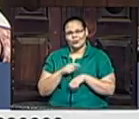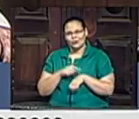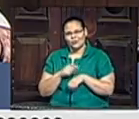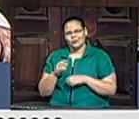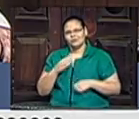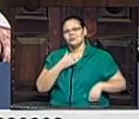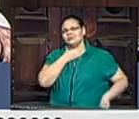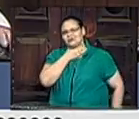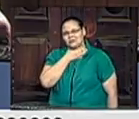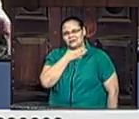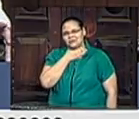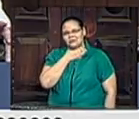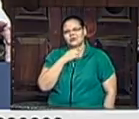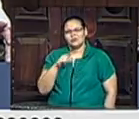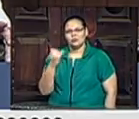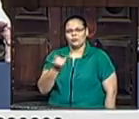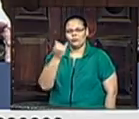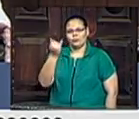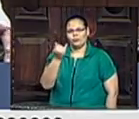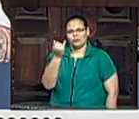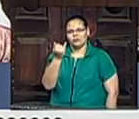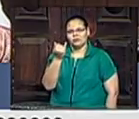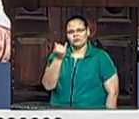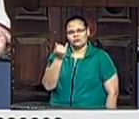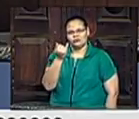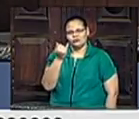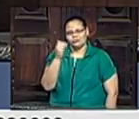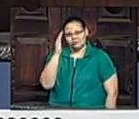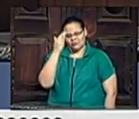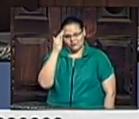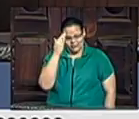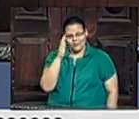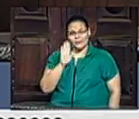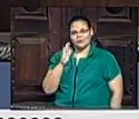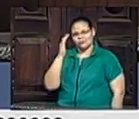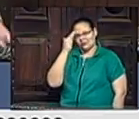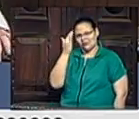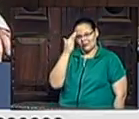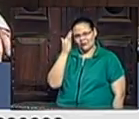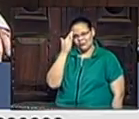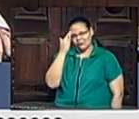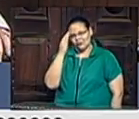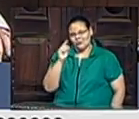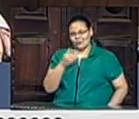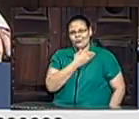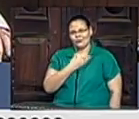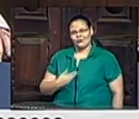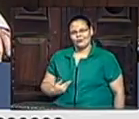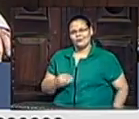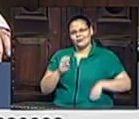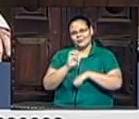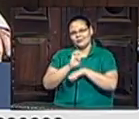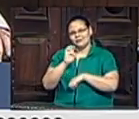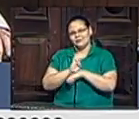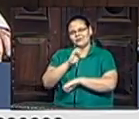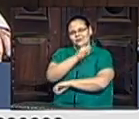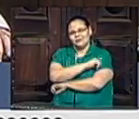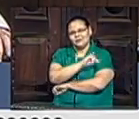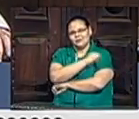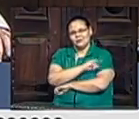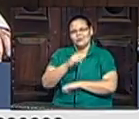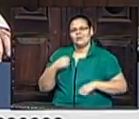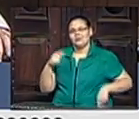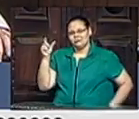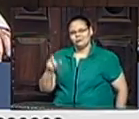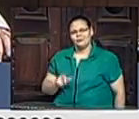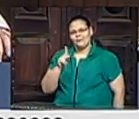crise, ele é importante entender. Mas eu entendo que o governo do Estado do Rio, o governador